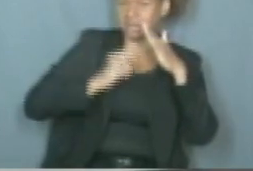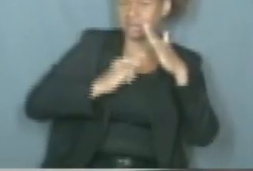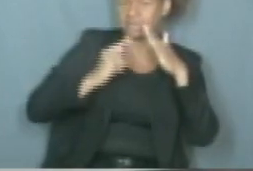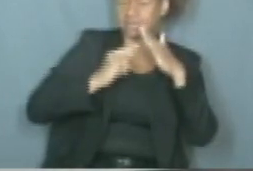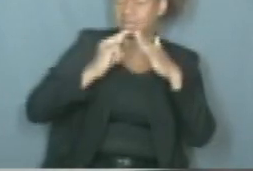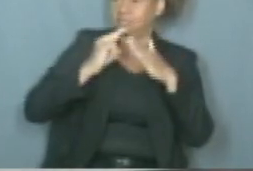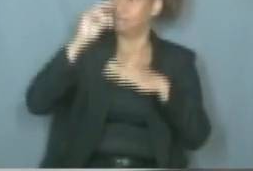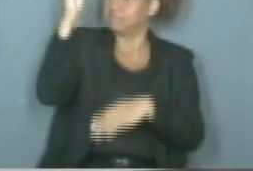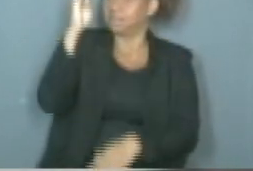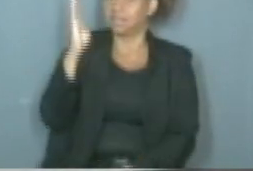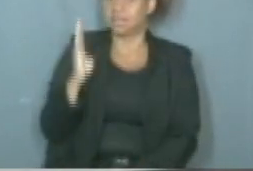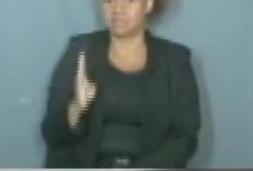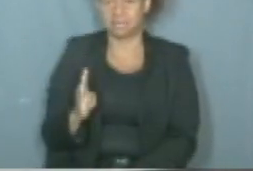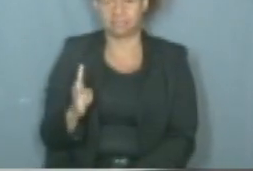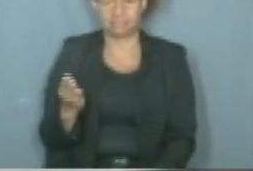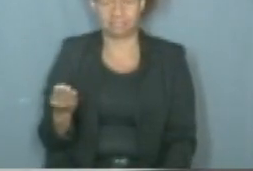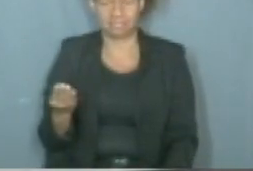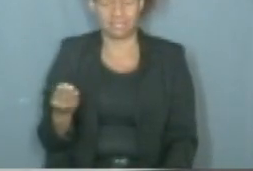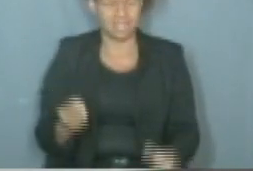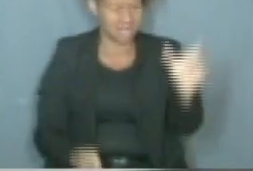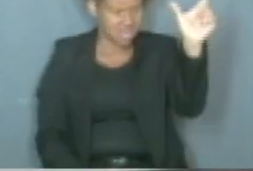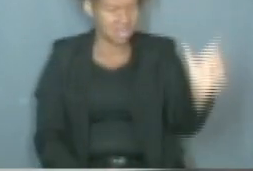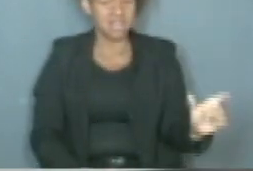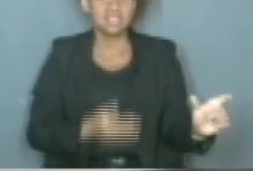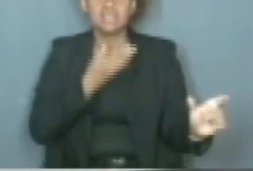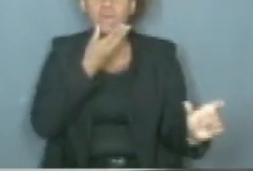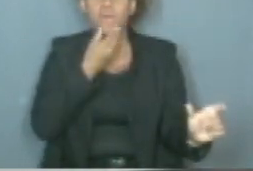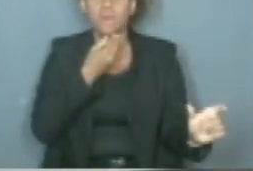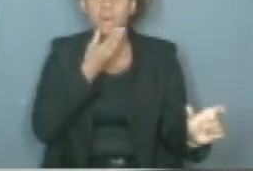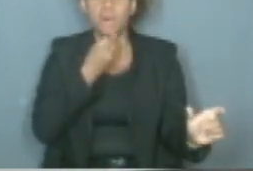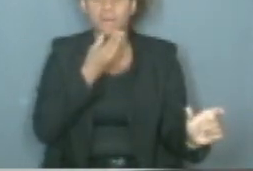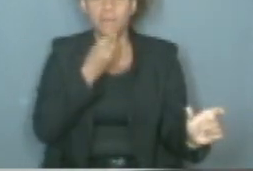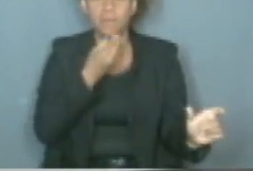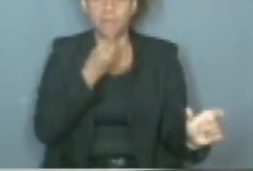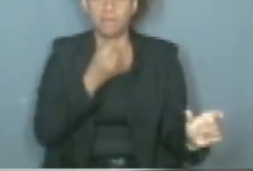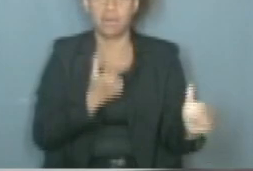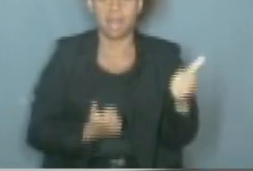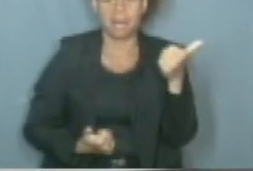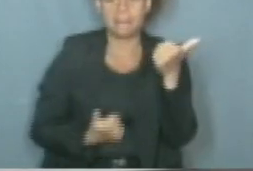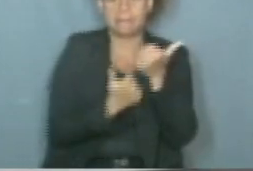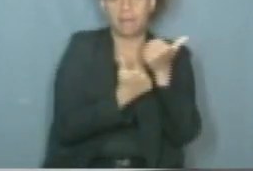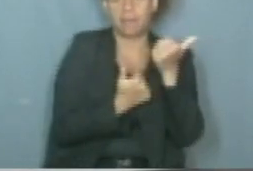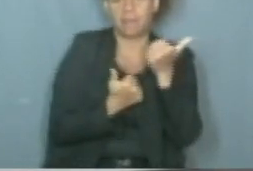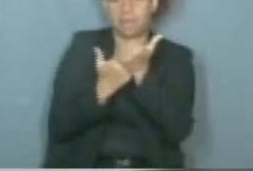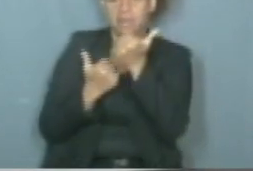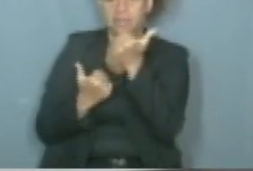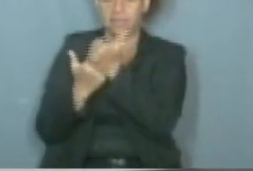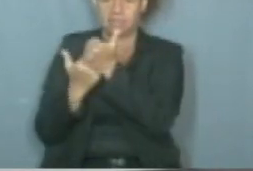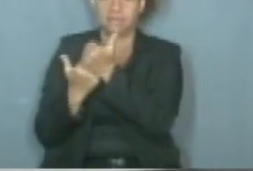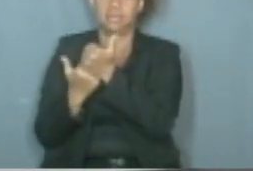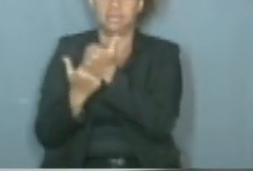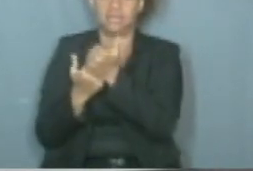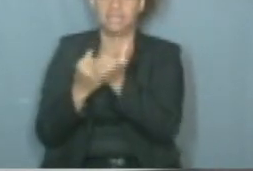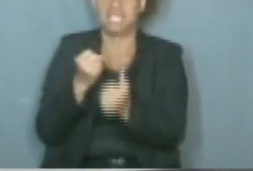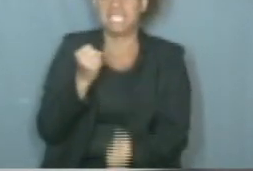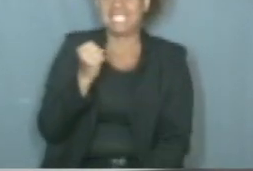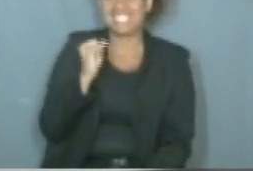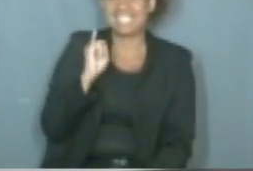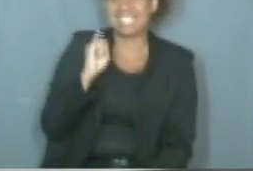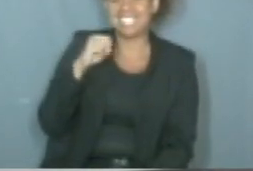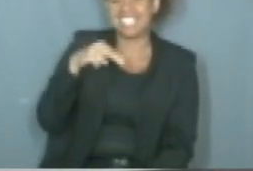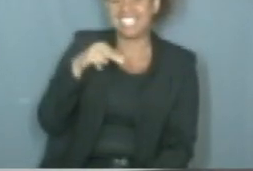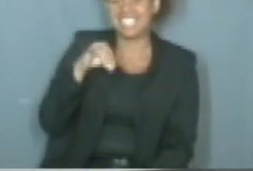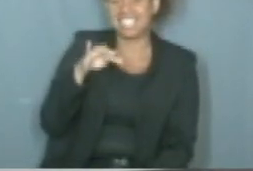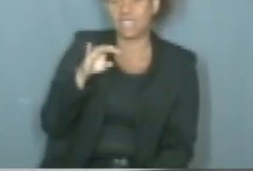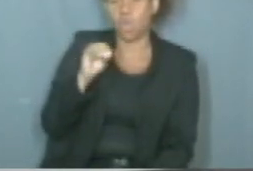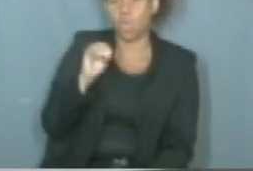República Brasileira. Esse homem, que é apoiado por cínicos